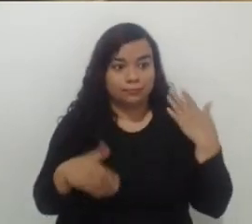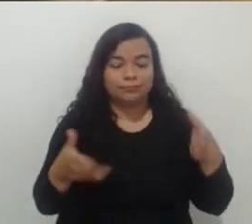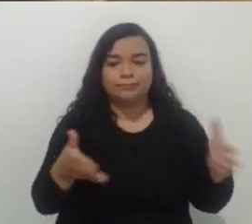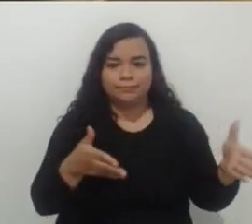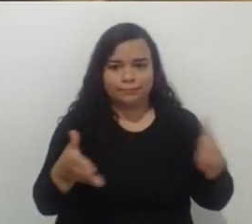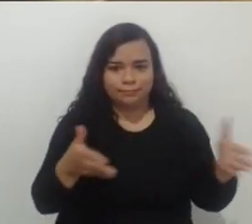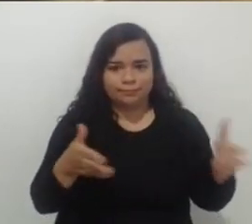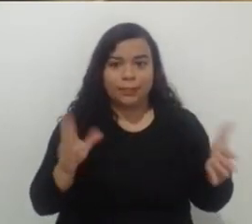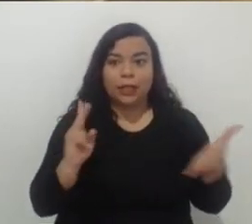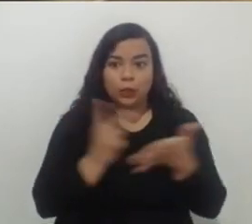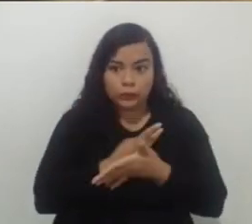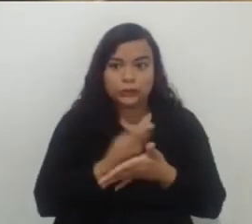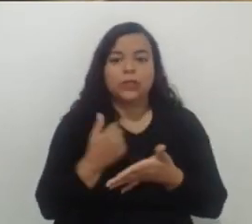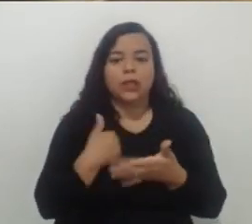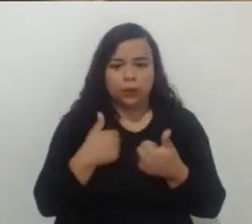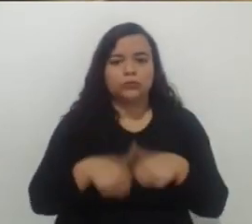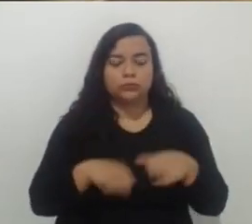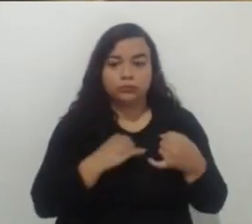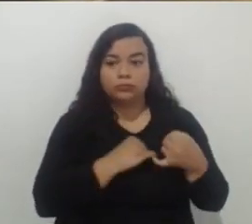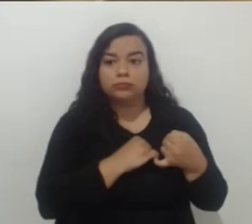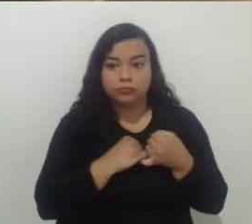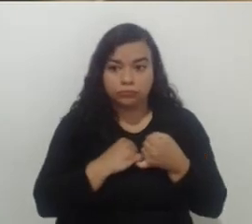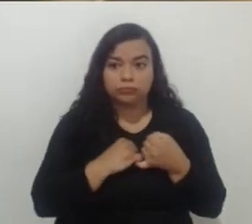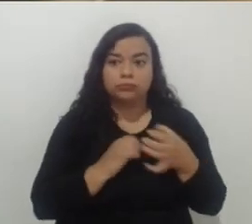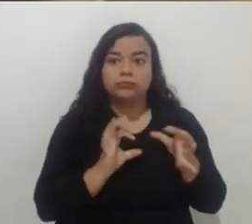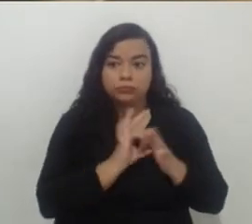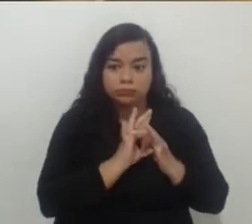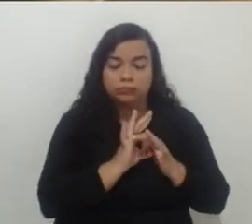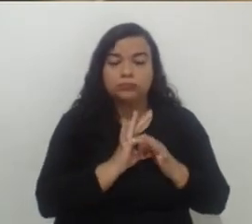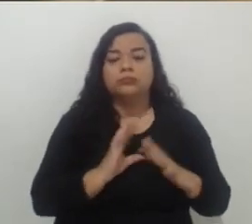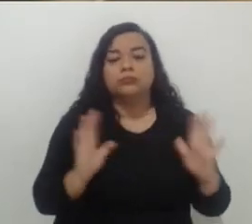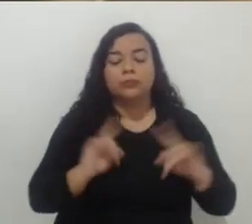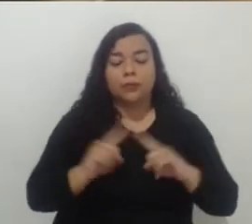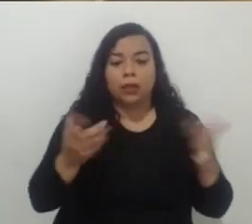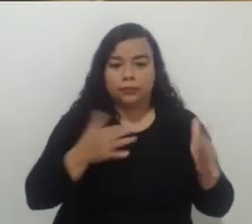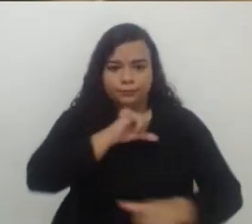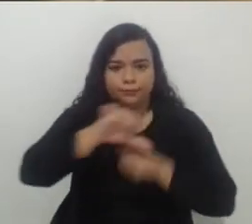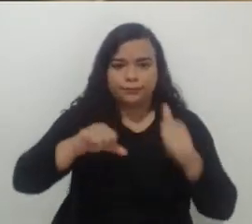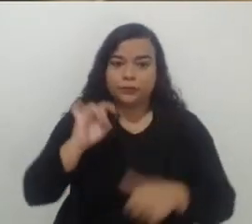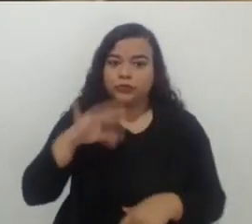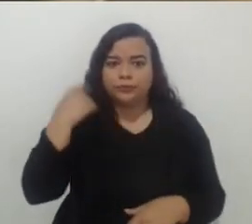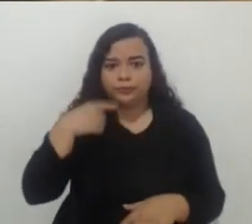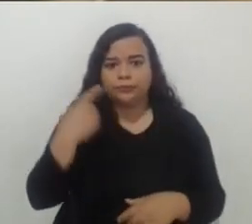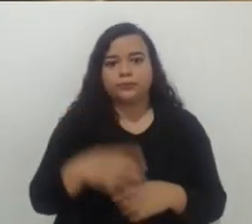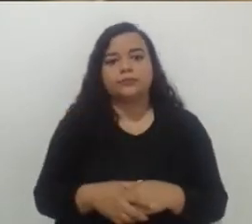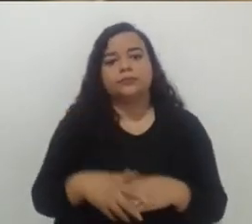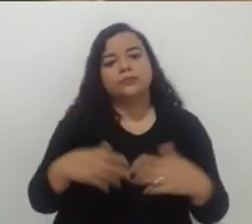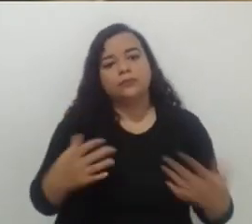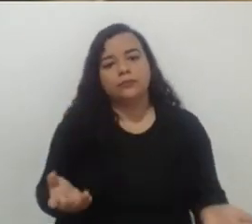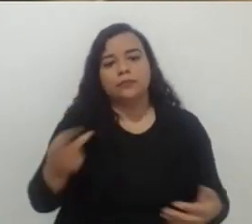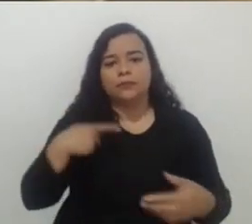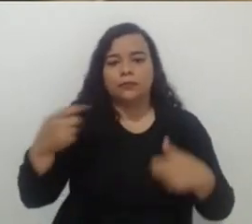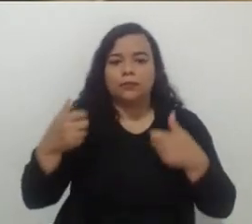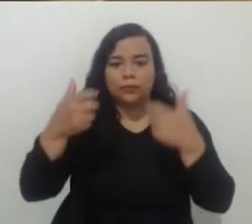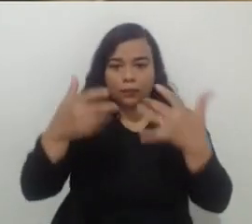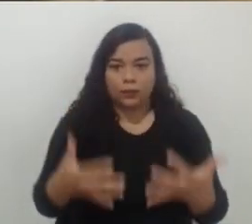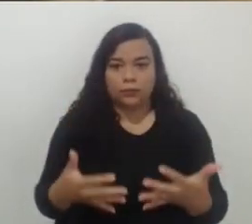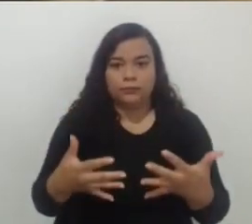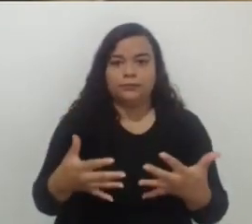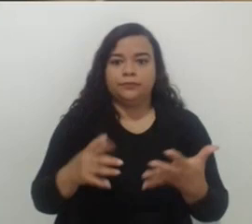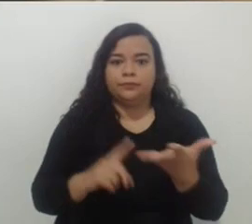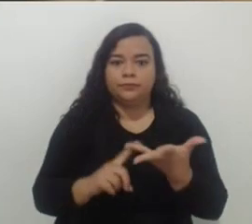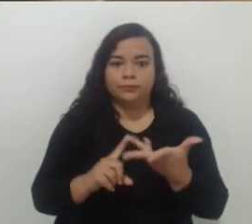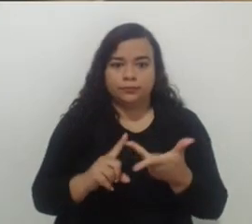essa sociedade de advogados. A minha sustentação oral ela vai se resumir em três pontos que entendo